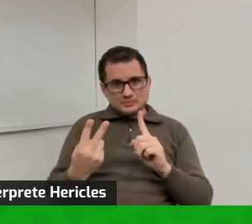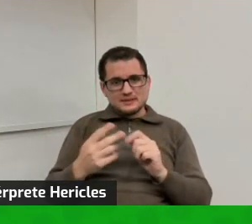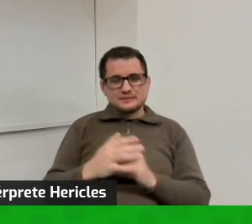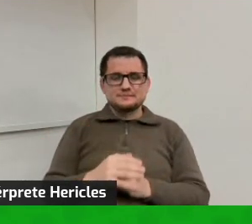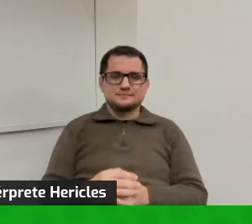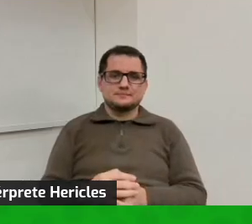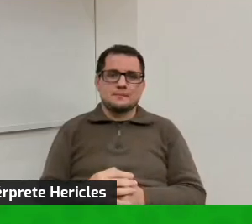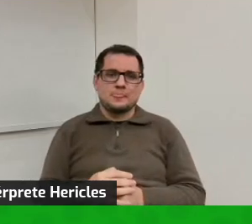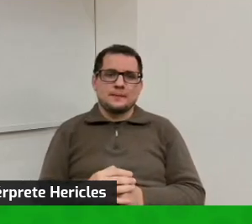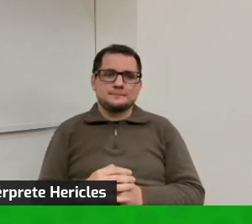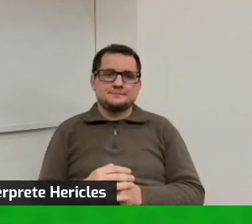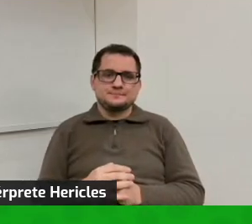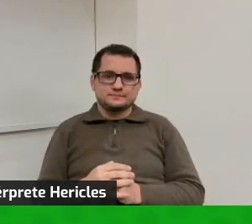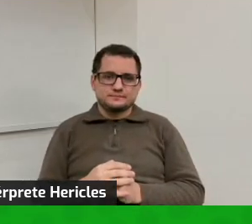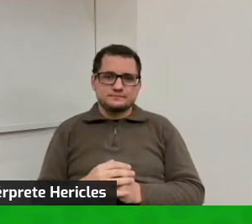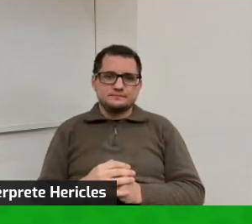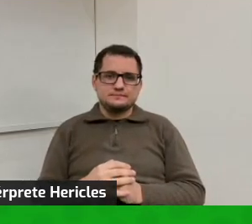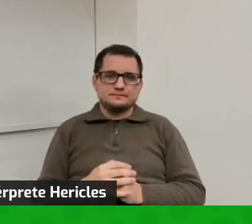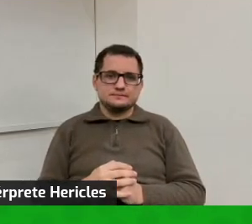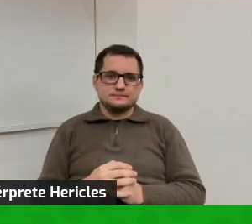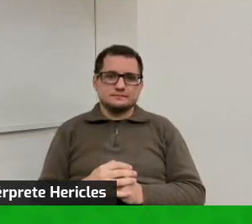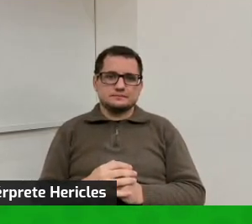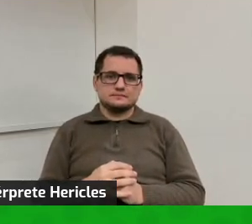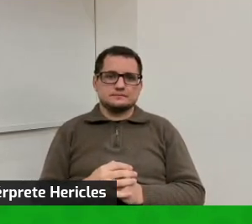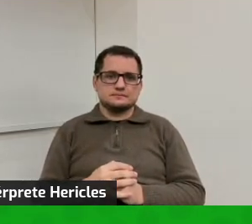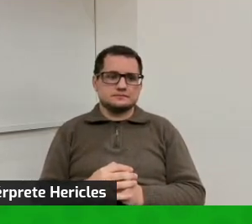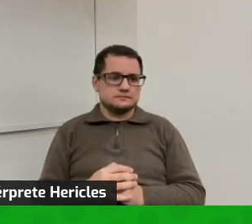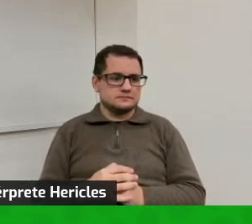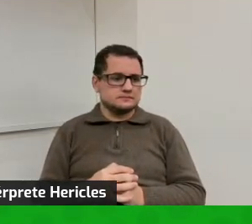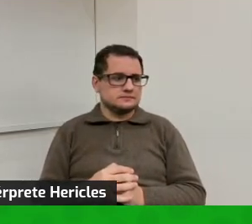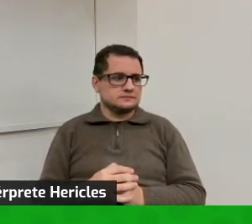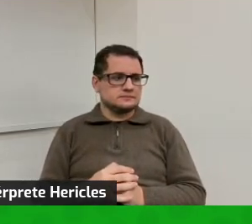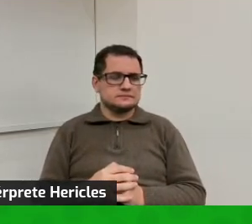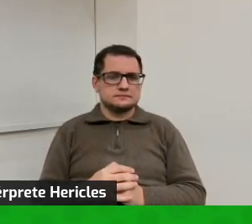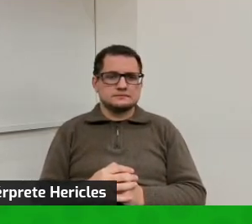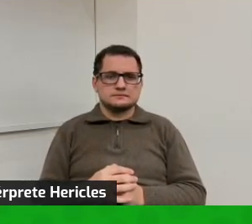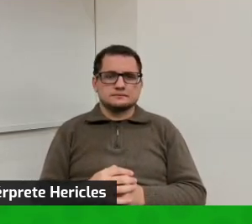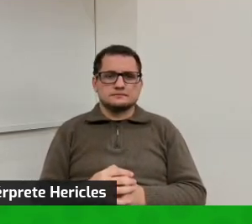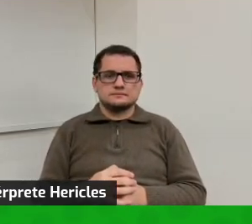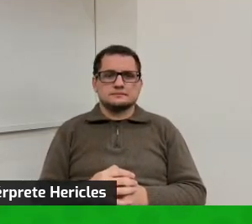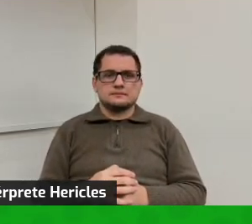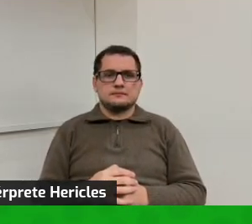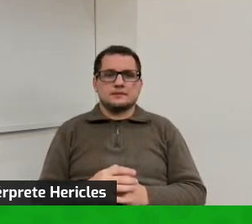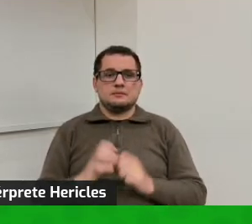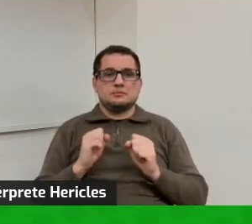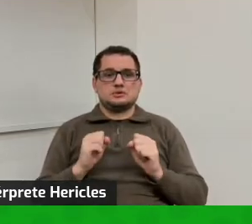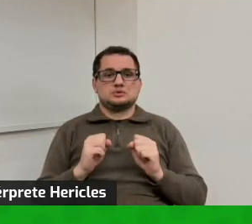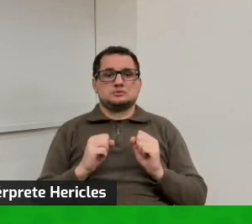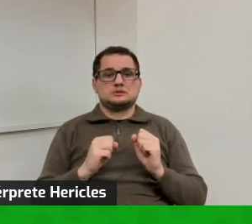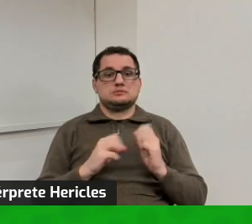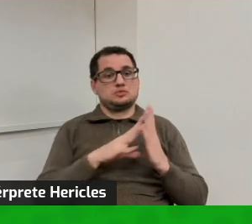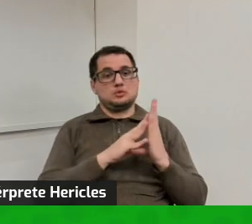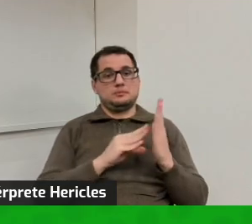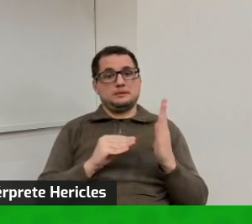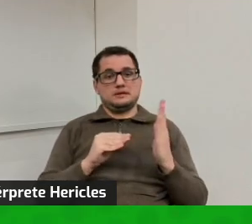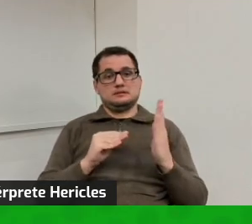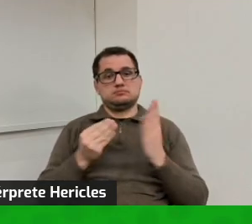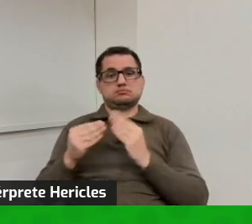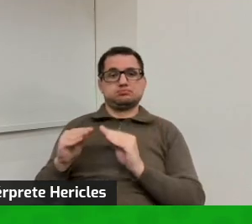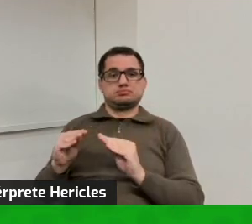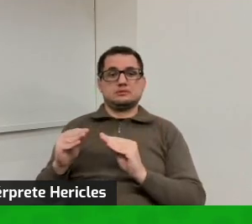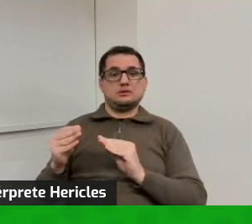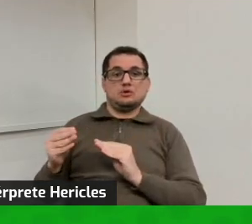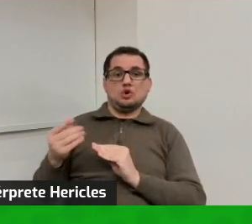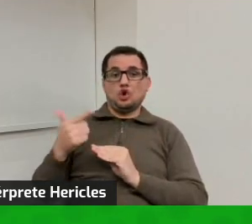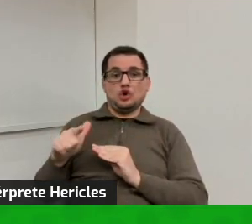clicar aqui em copiar tá aqui para a pasta 2 e eu posso copiar aqui também